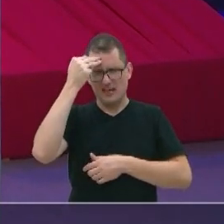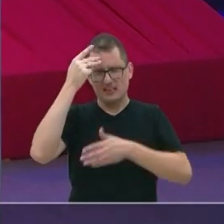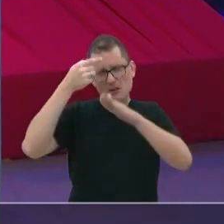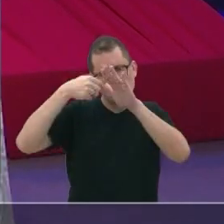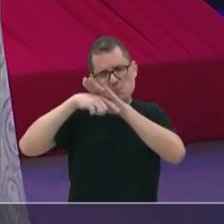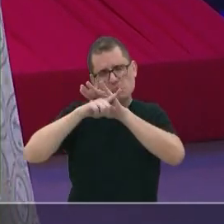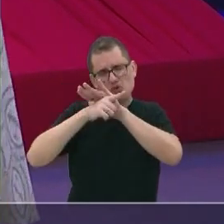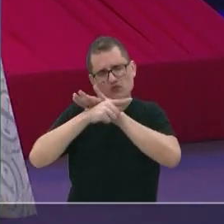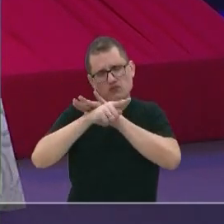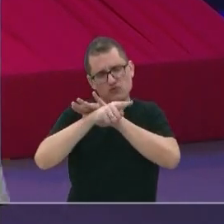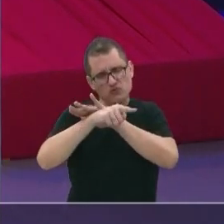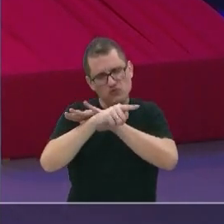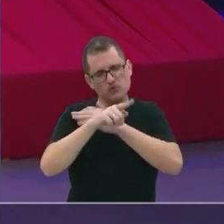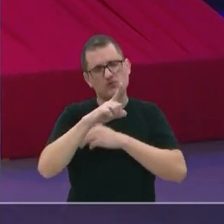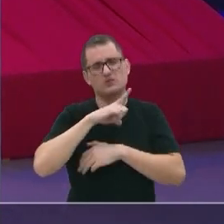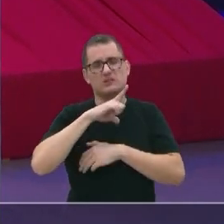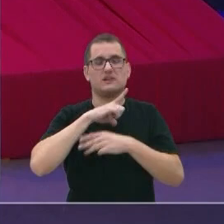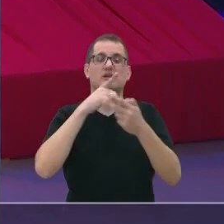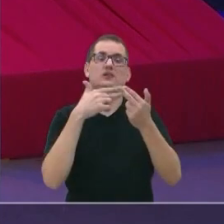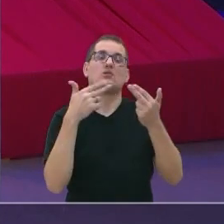coisas